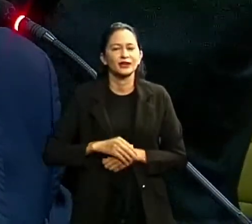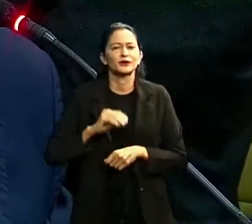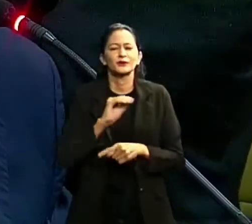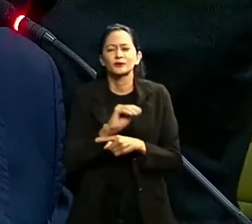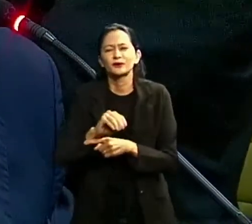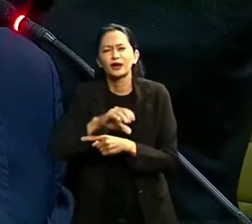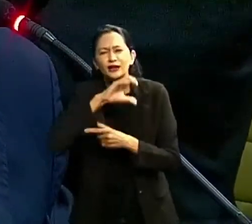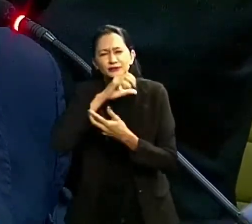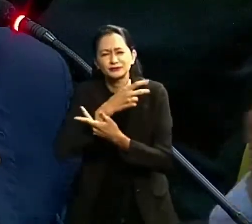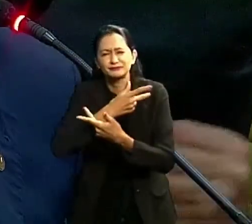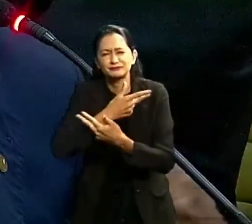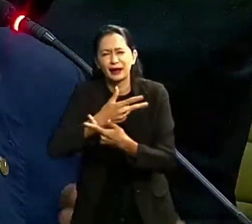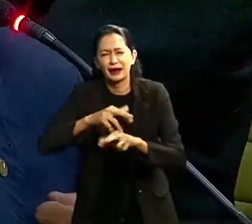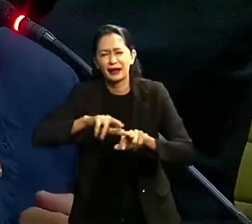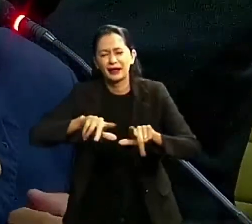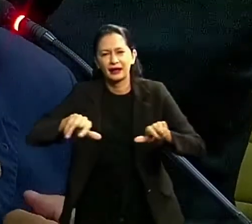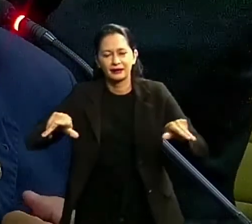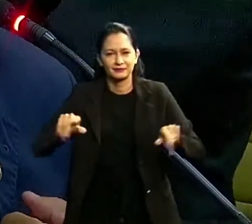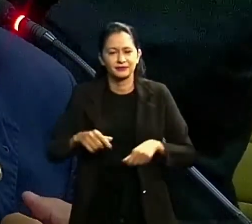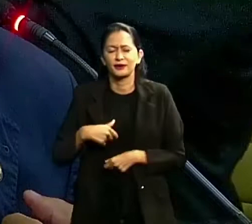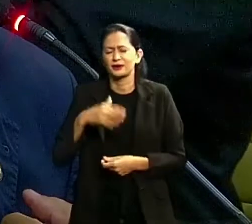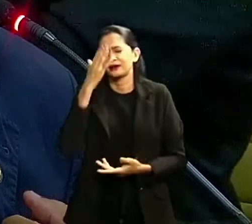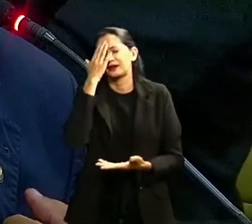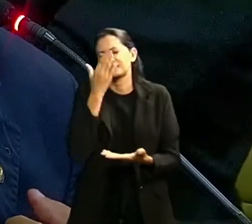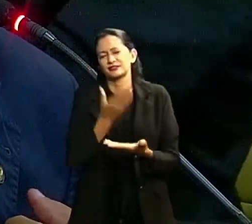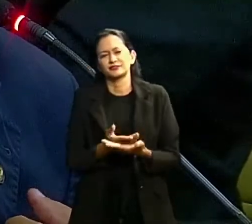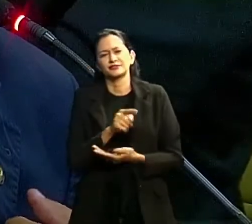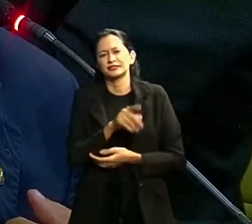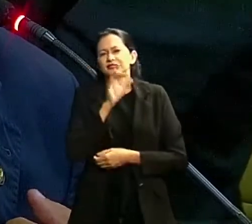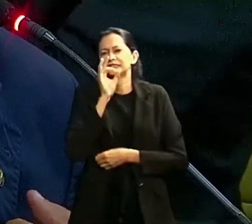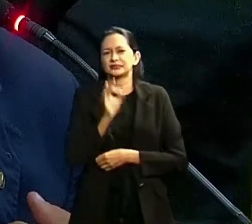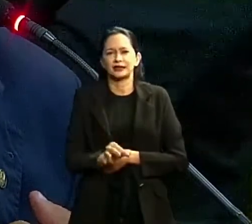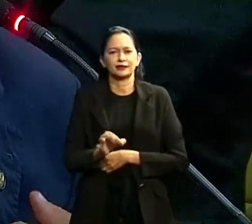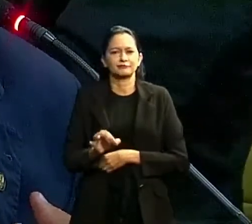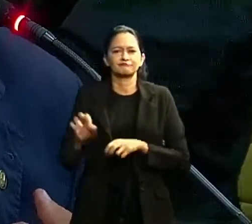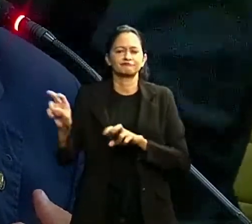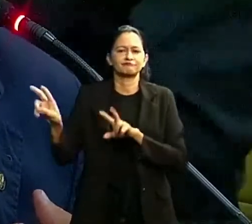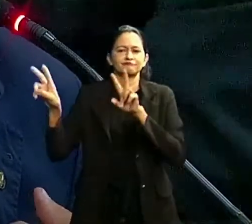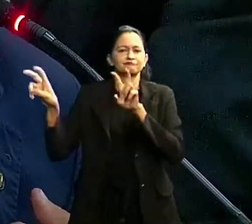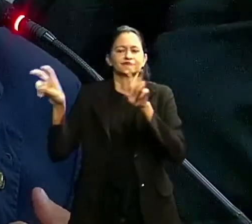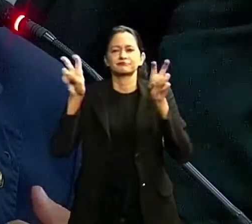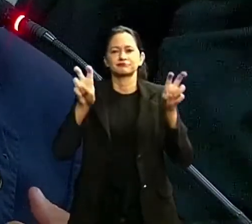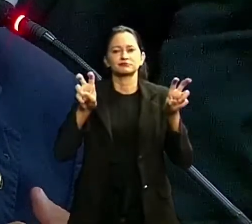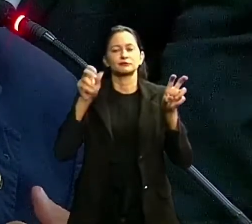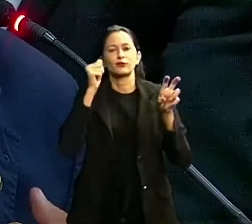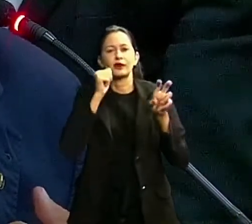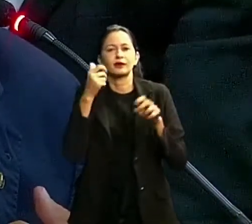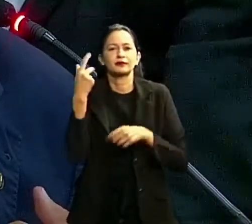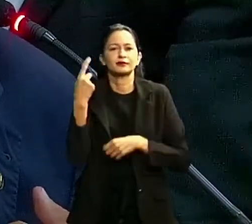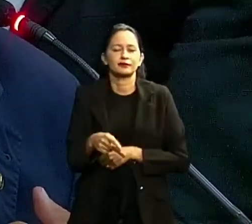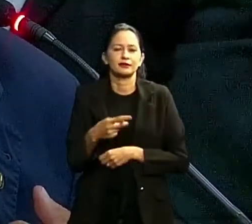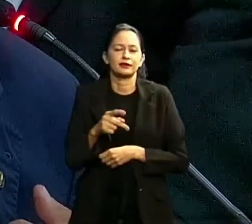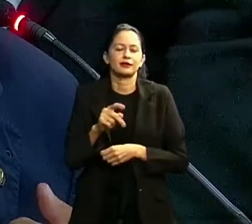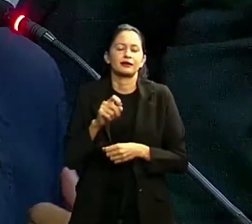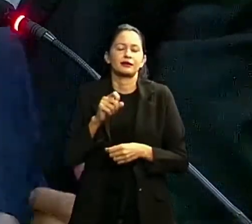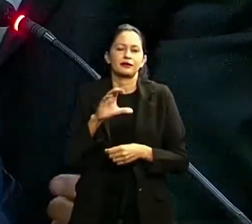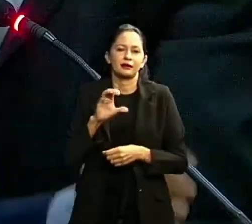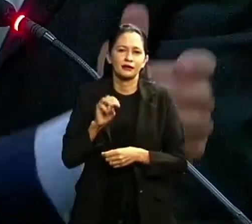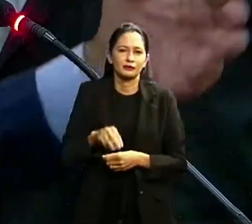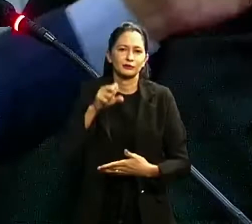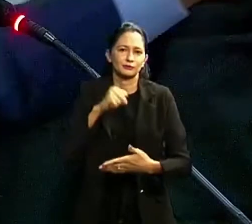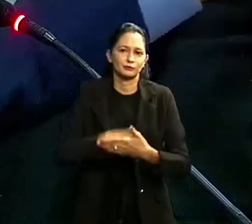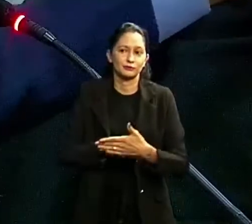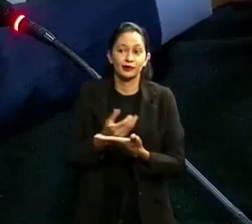de cachorros. Cuido. Eu tinha certeza que Vossa Excelência traria essa bandeira da causa feminina também aqui para a Câmara.